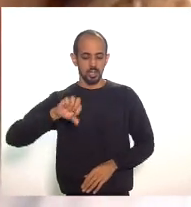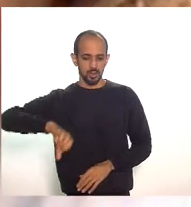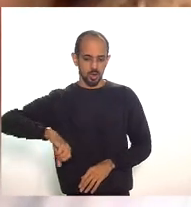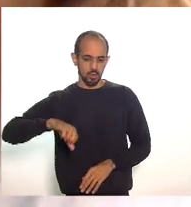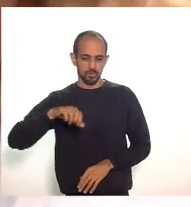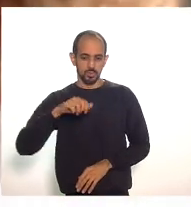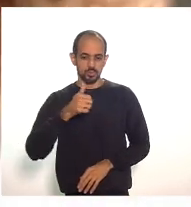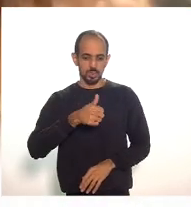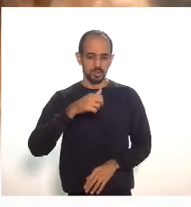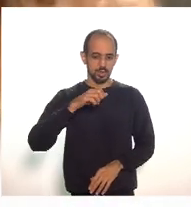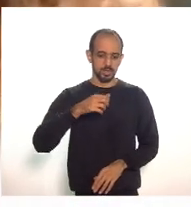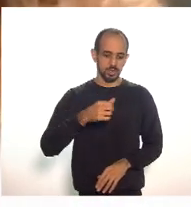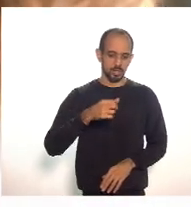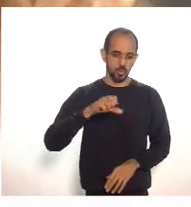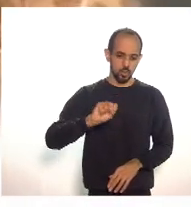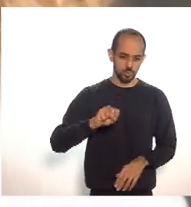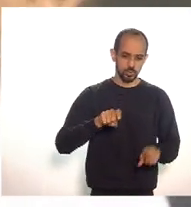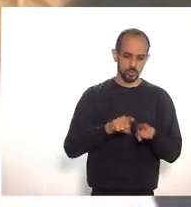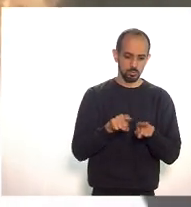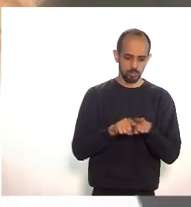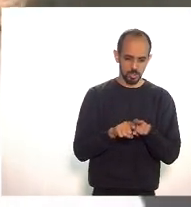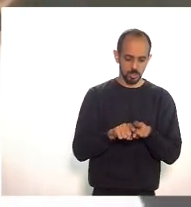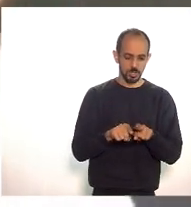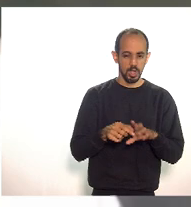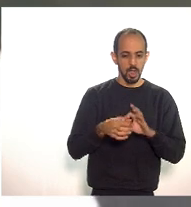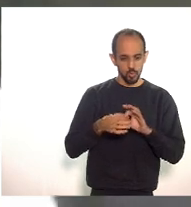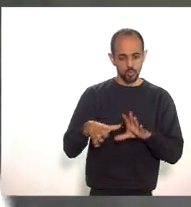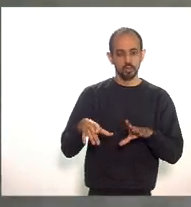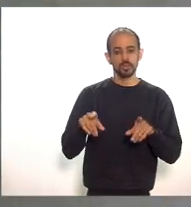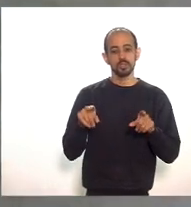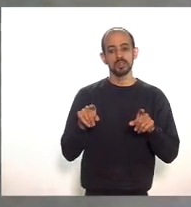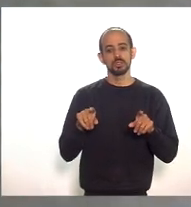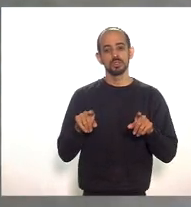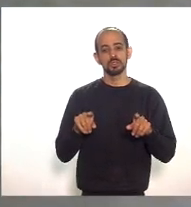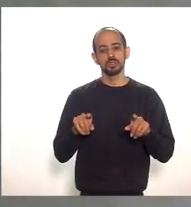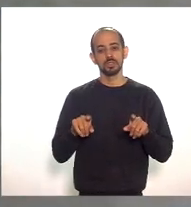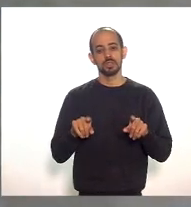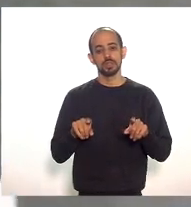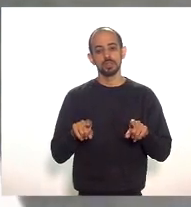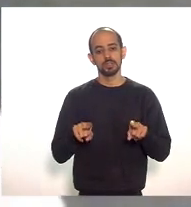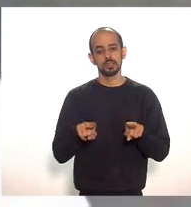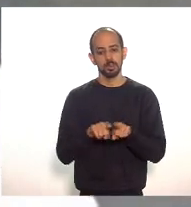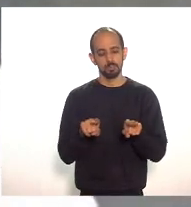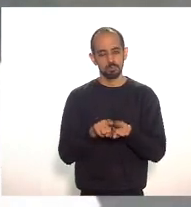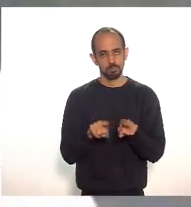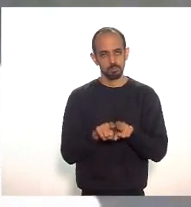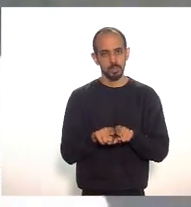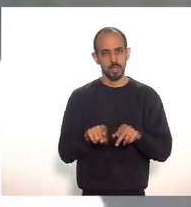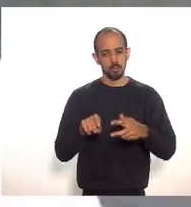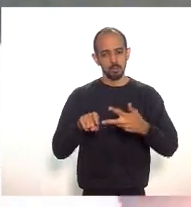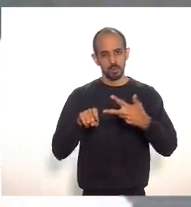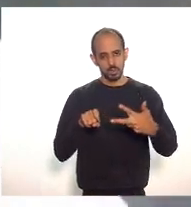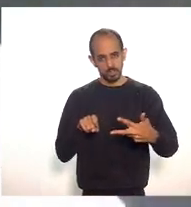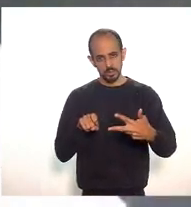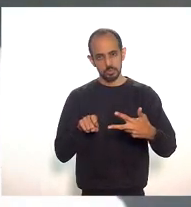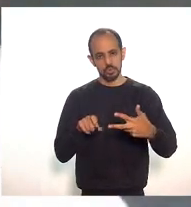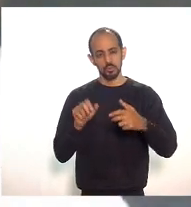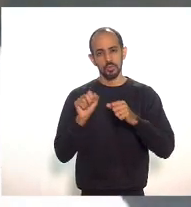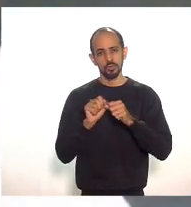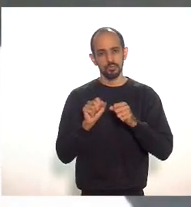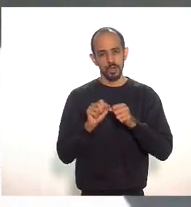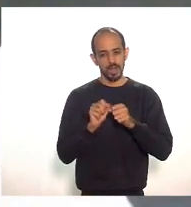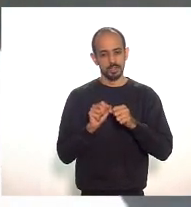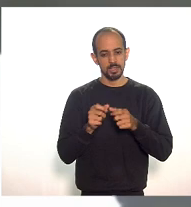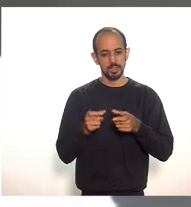168 Além disso ela autoriza que o poder executivo passa essa concessão